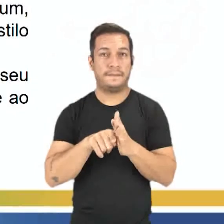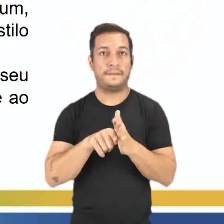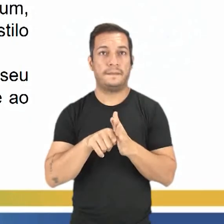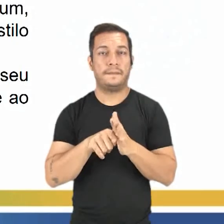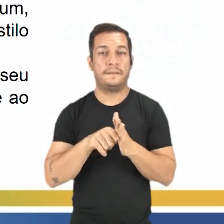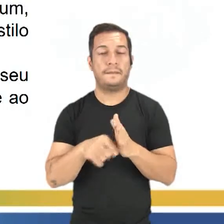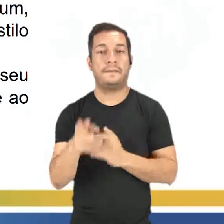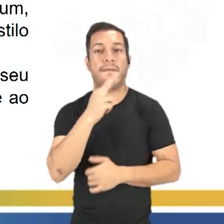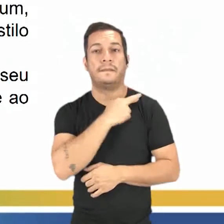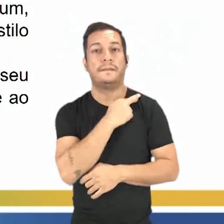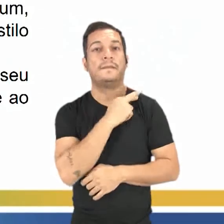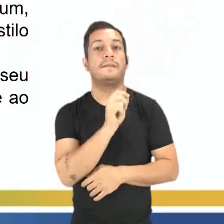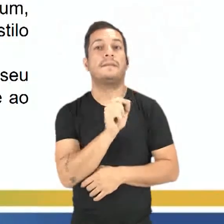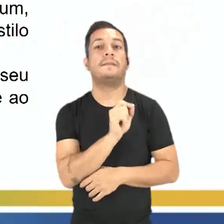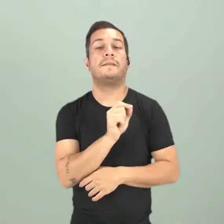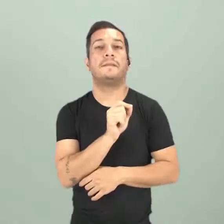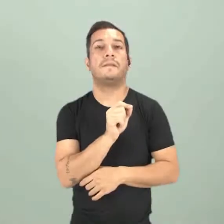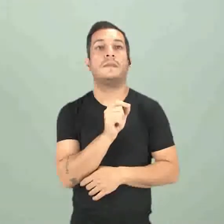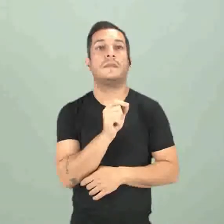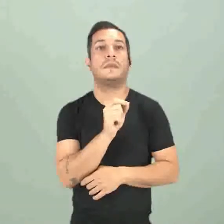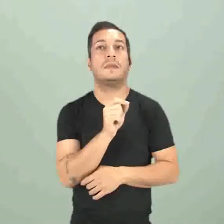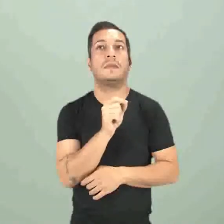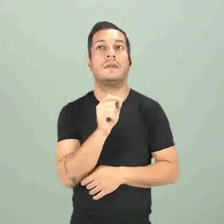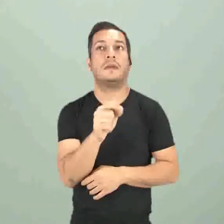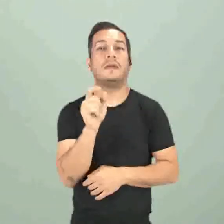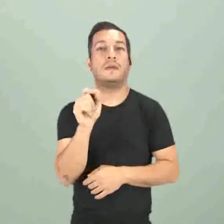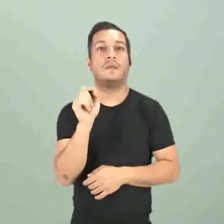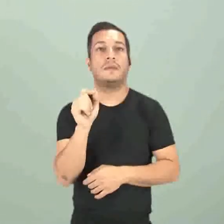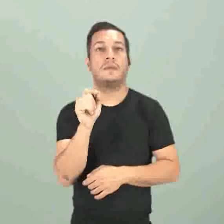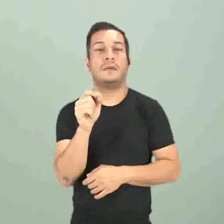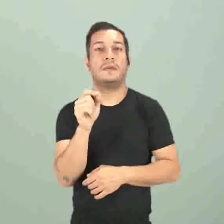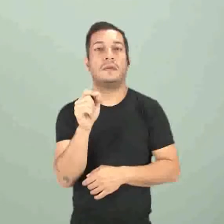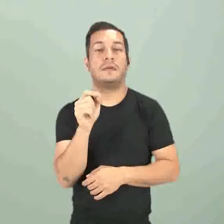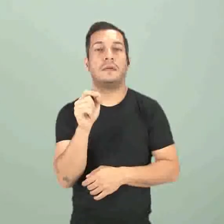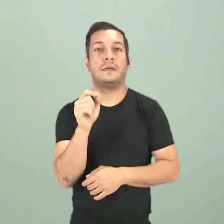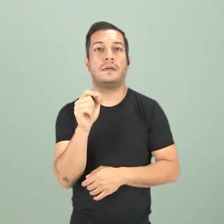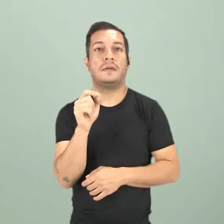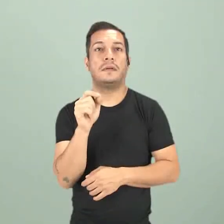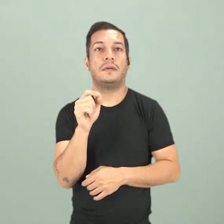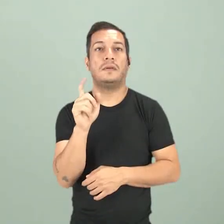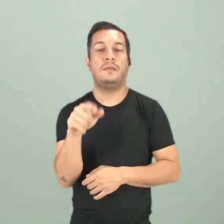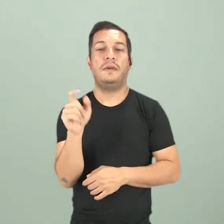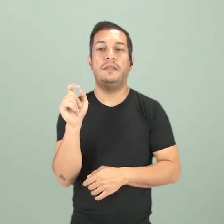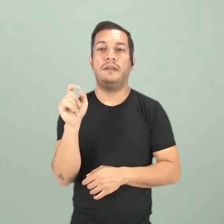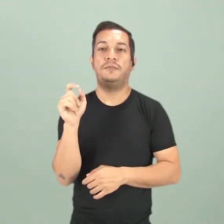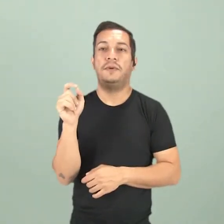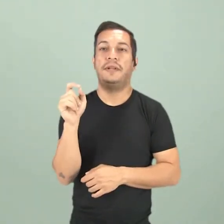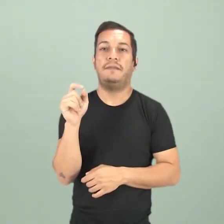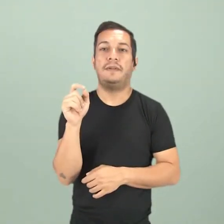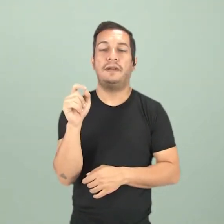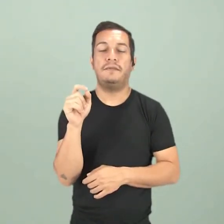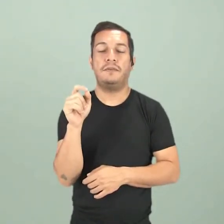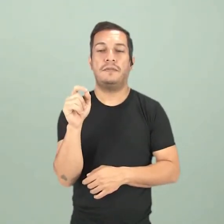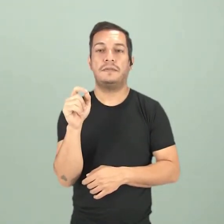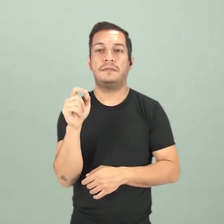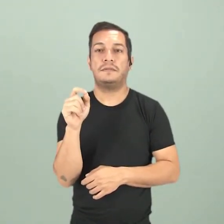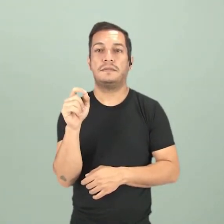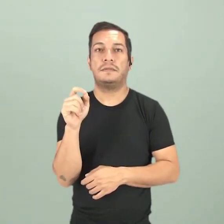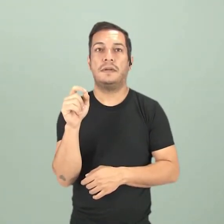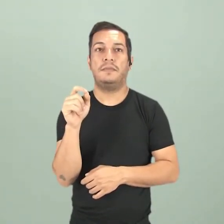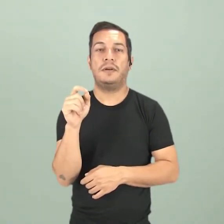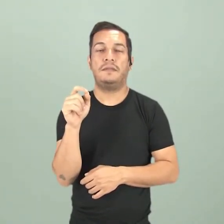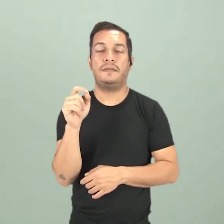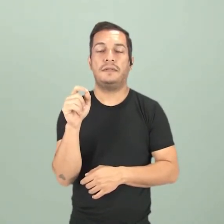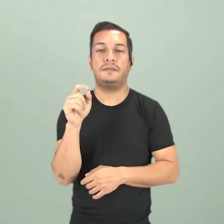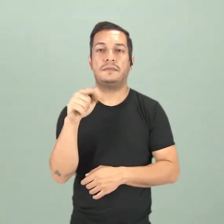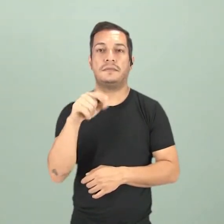A missão de buscar aí, escolher, pesquisar a biografia de alguns desses